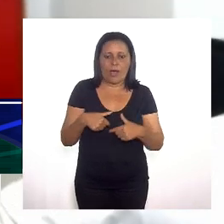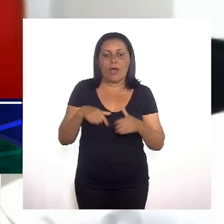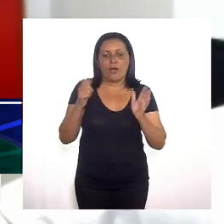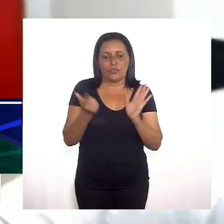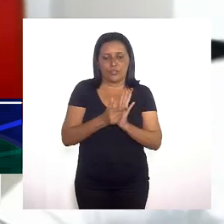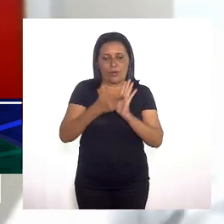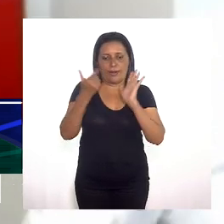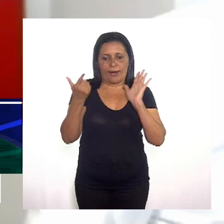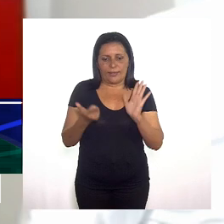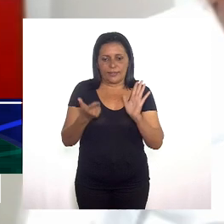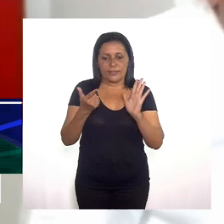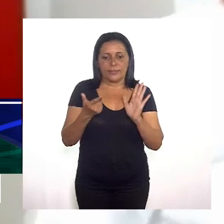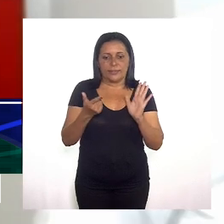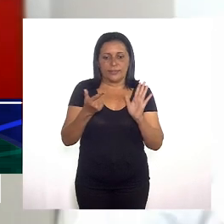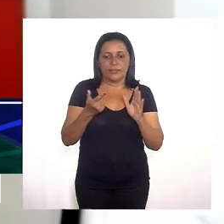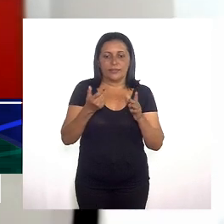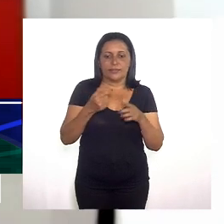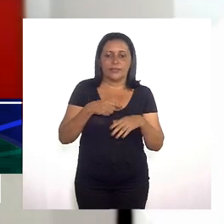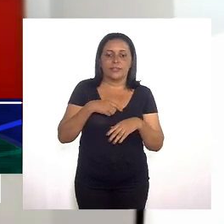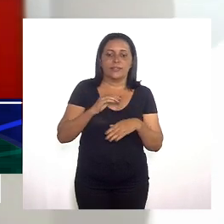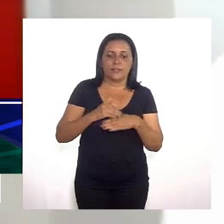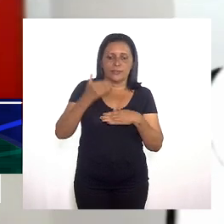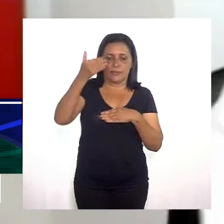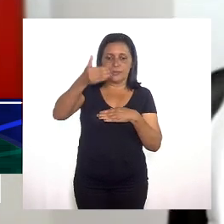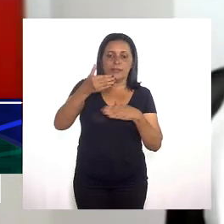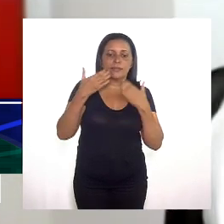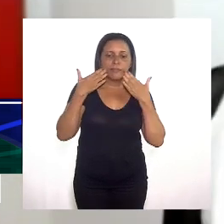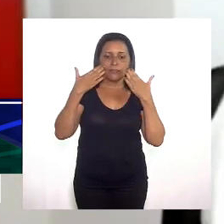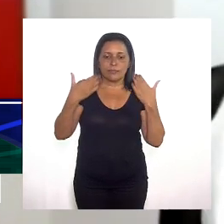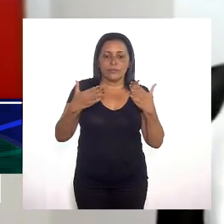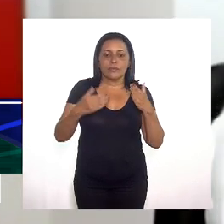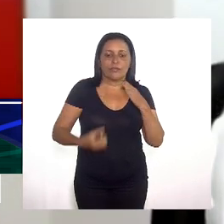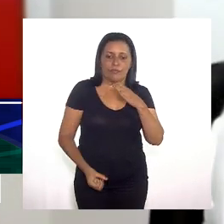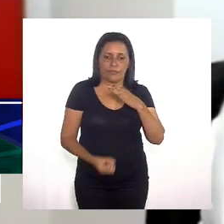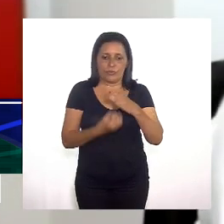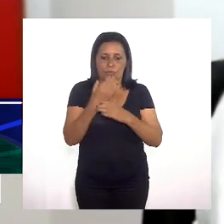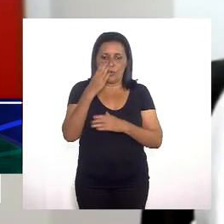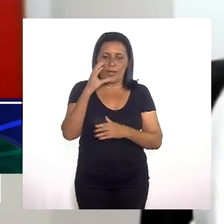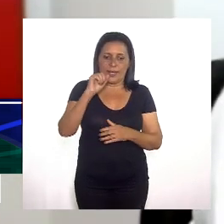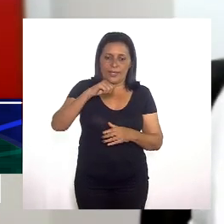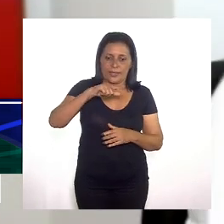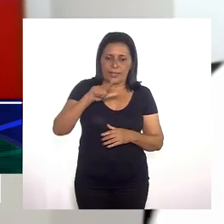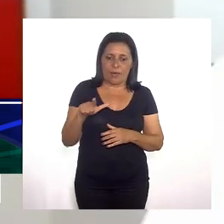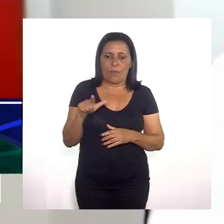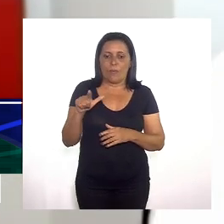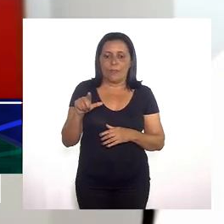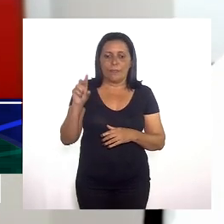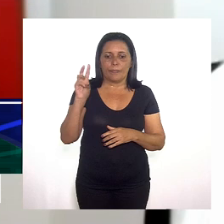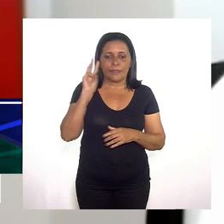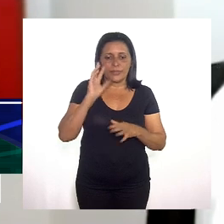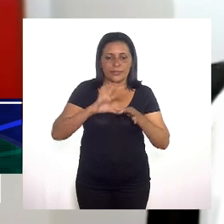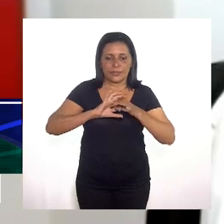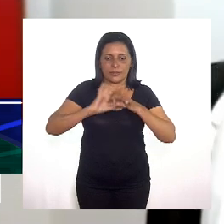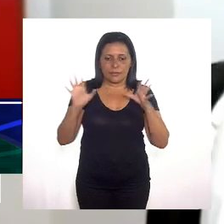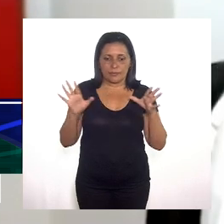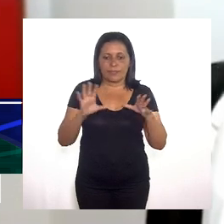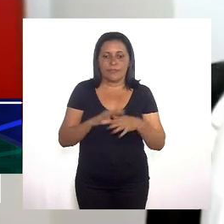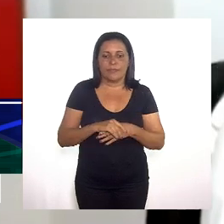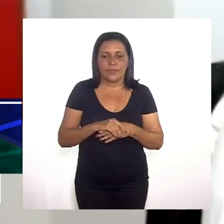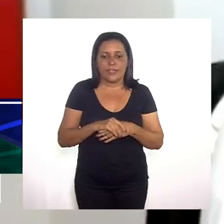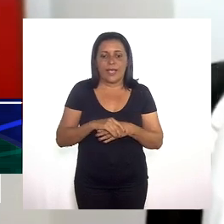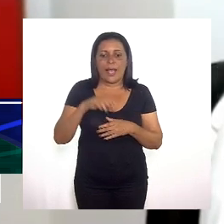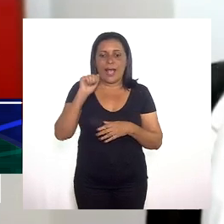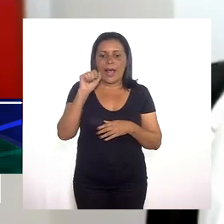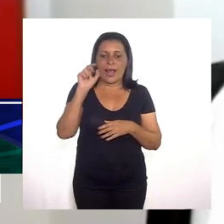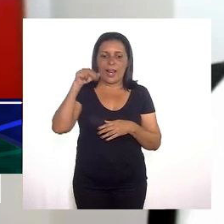jornalista, correspondente internacional, empresário, apresentador, cofundador do canal Terça Livre, excelentíssimo senhor Alan dos Santos, pendente de pareceres